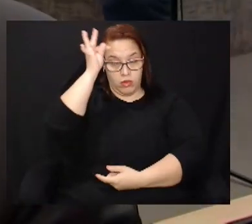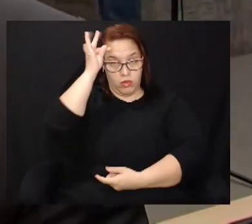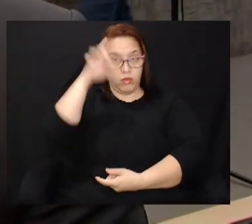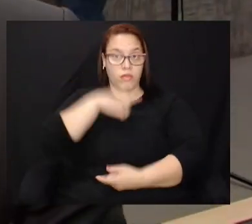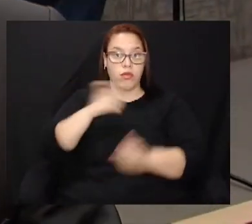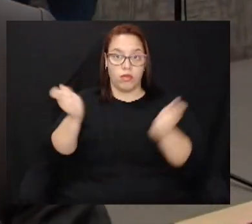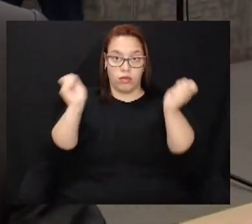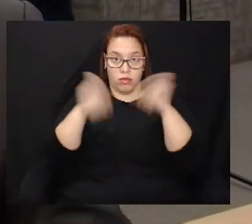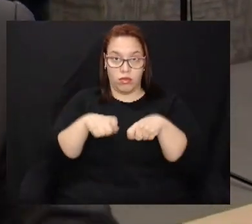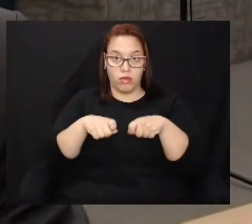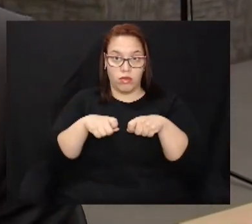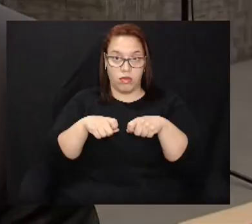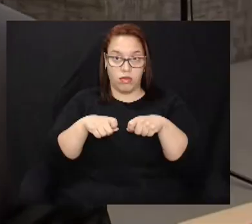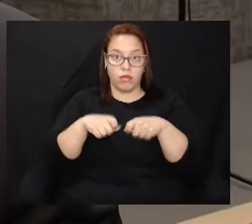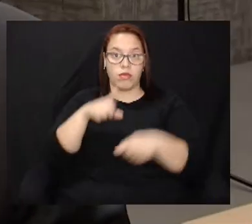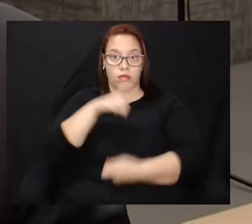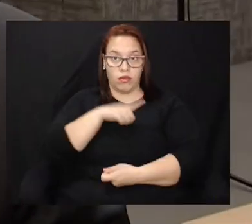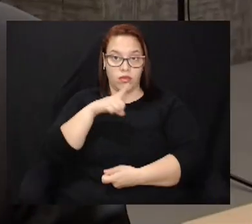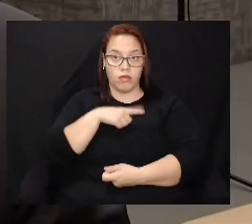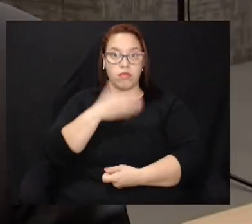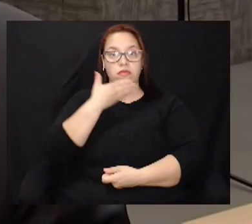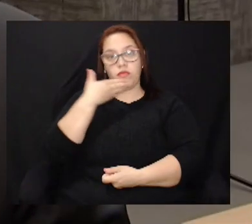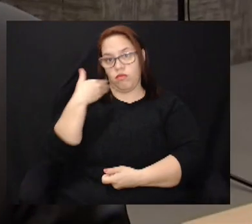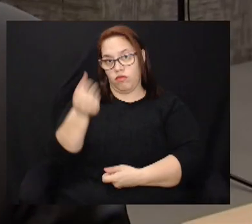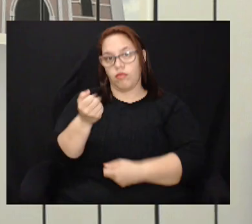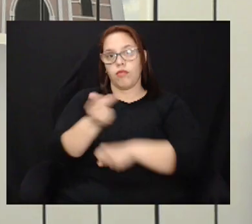se existe, nada melhor do que a gente ir atrás.